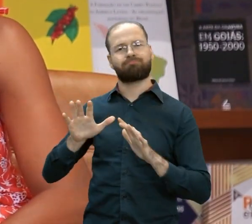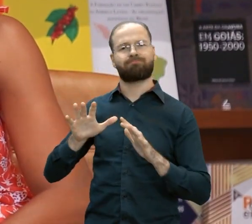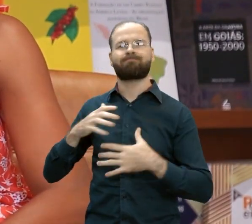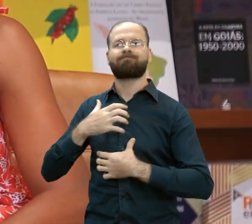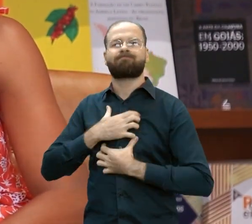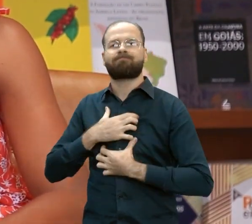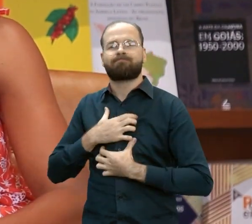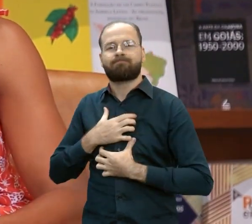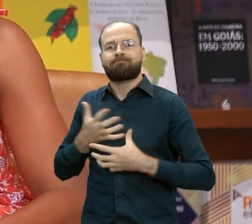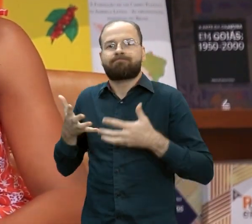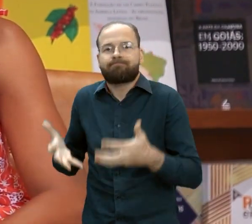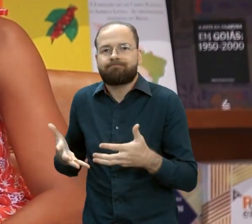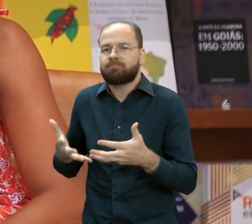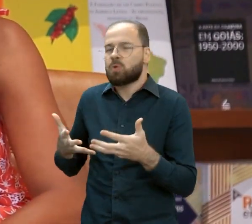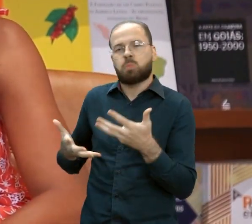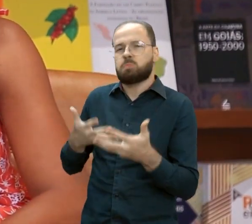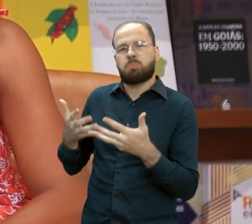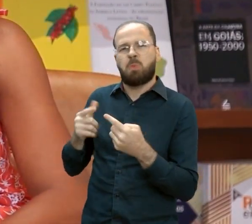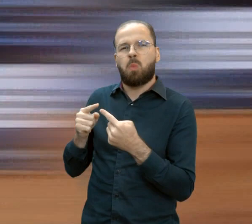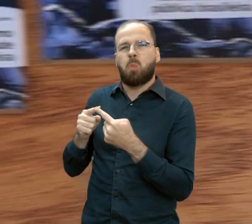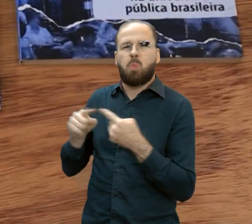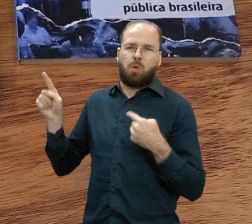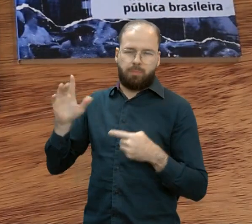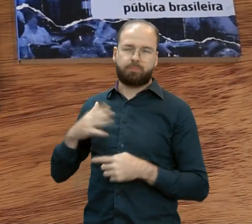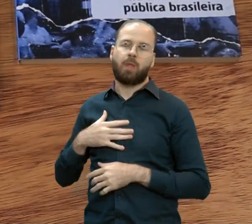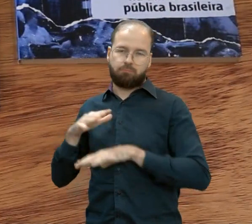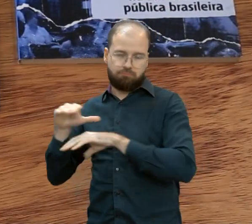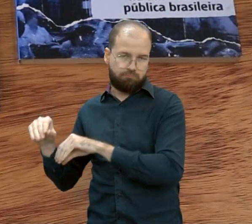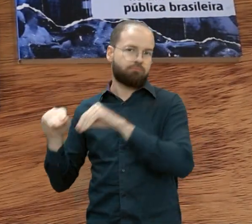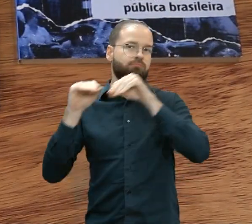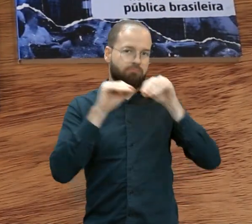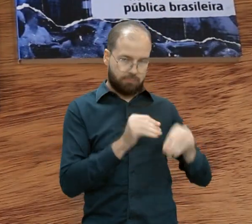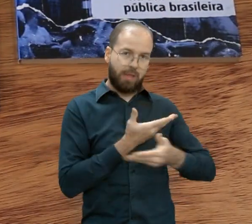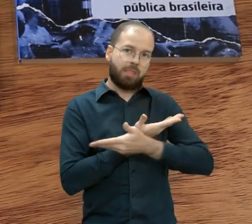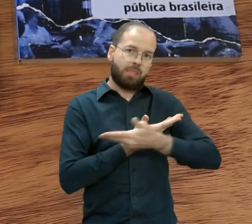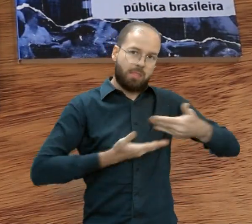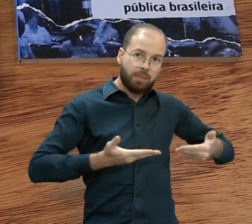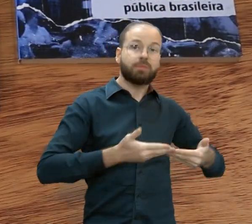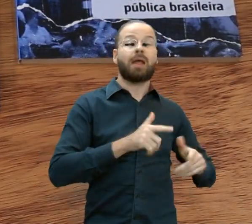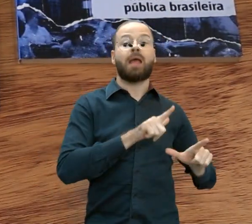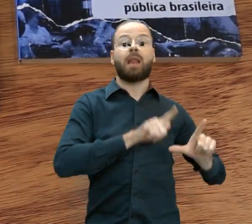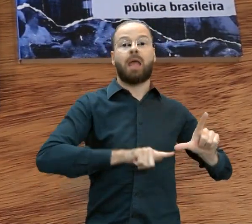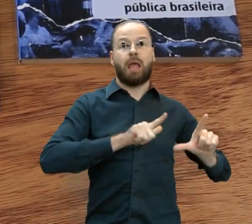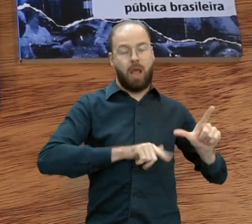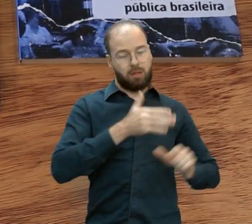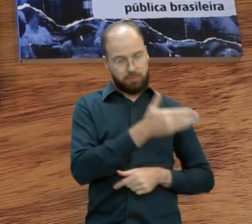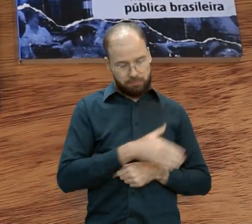curso e transferiu para letras. Na ocasião, eu estava procurando o